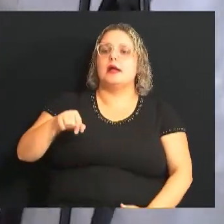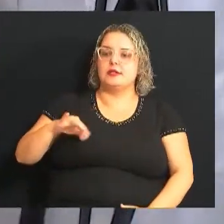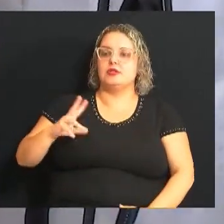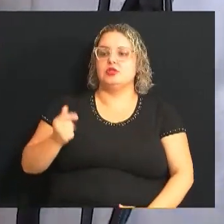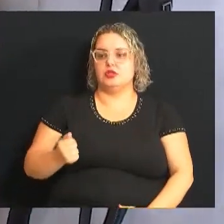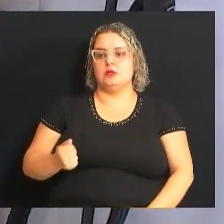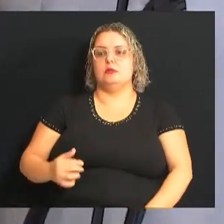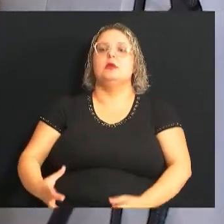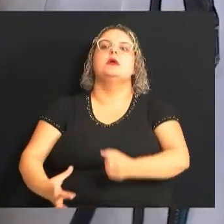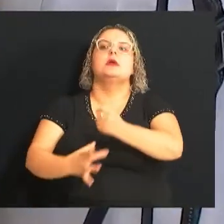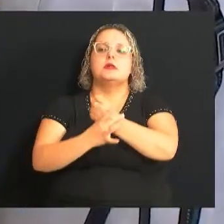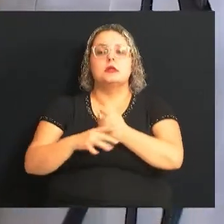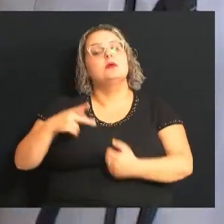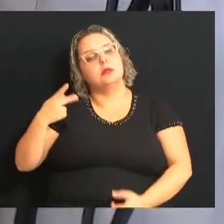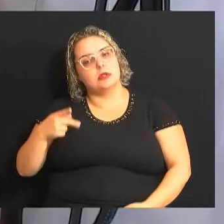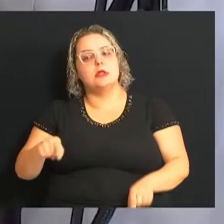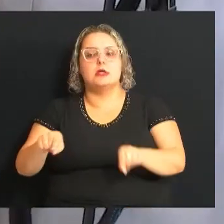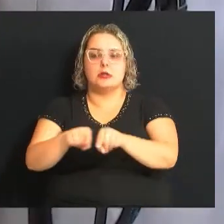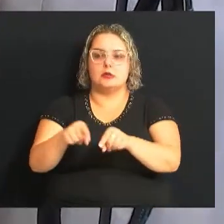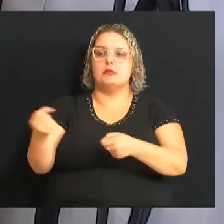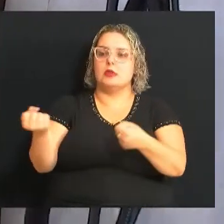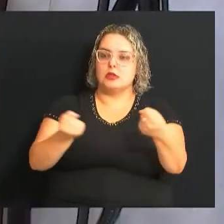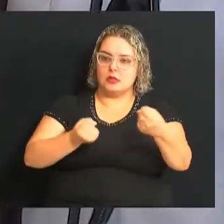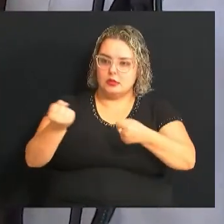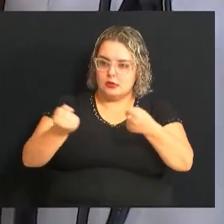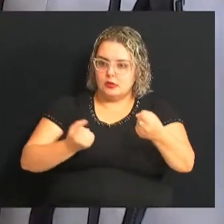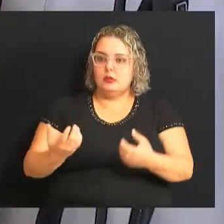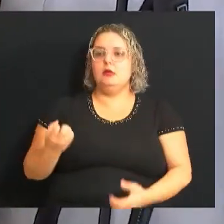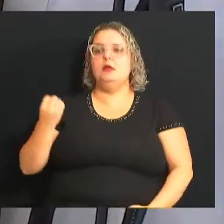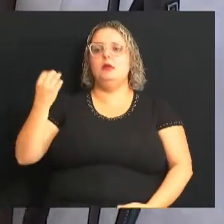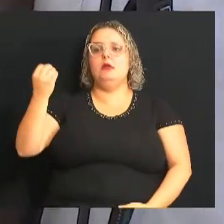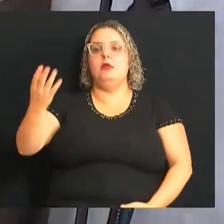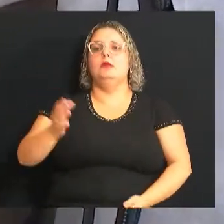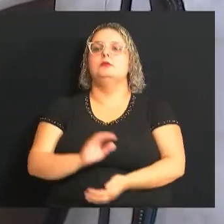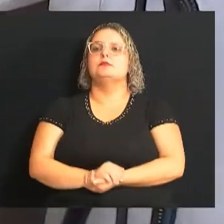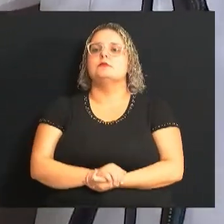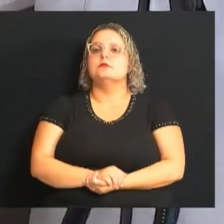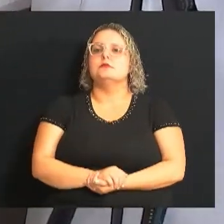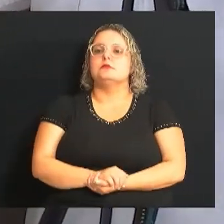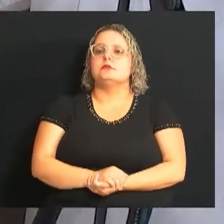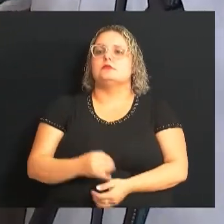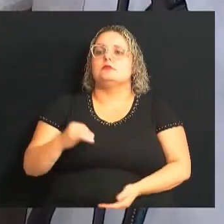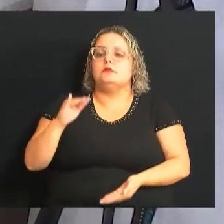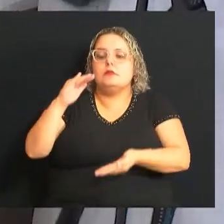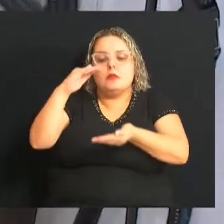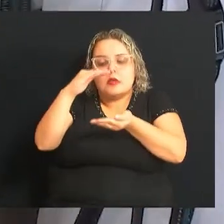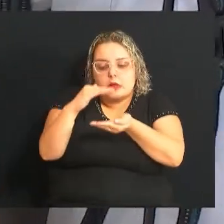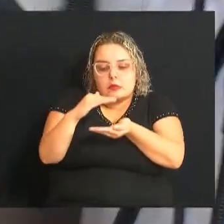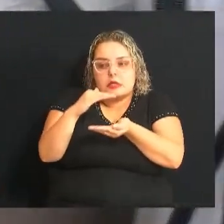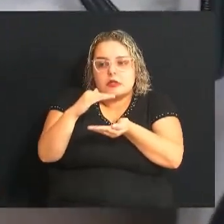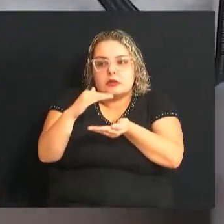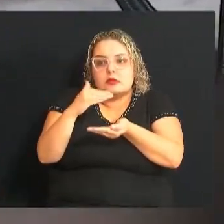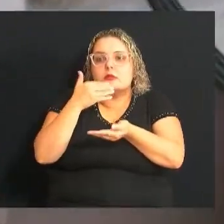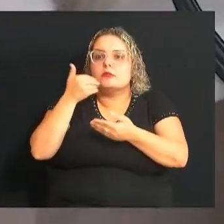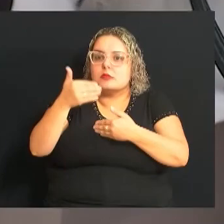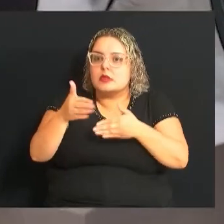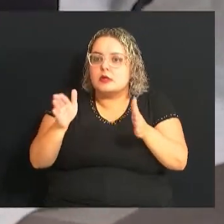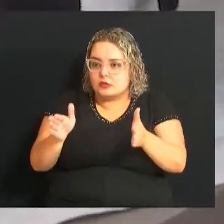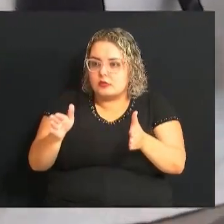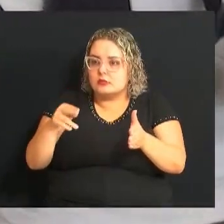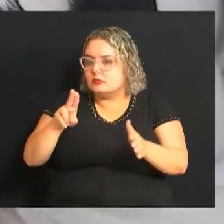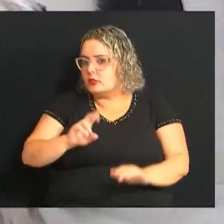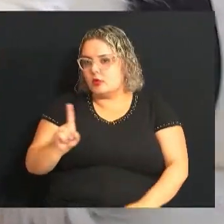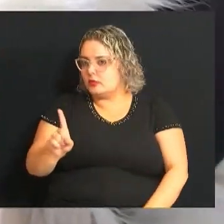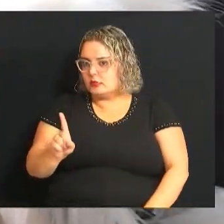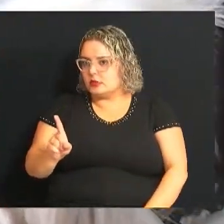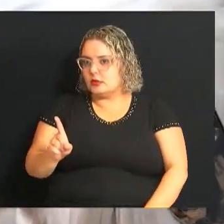segurança dele e também de quem está conduzindo o automóvel. Se for de pequeno porte, melhor ir na caixinha ou também